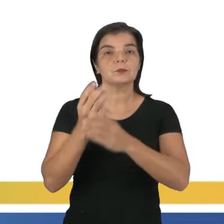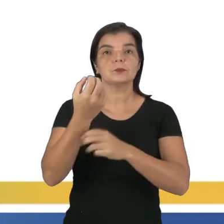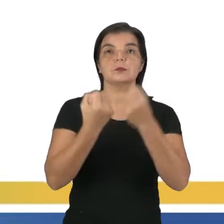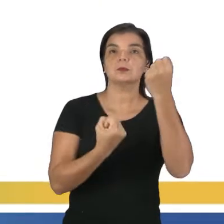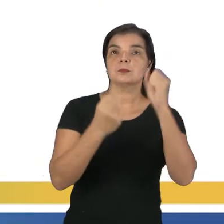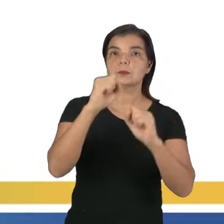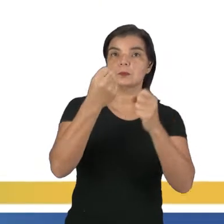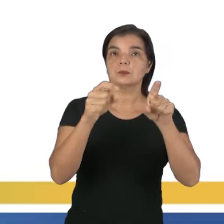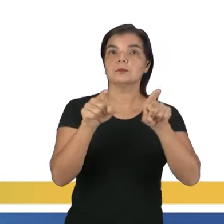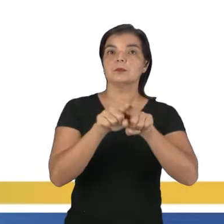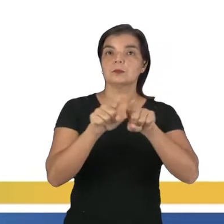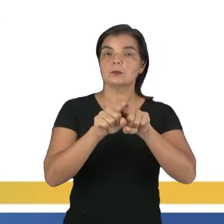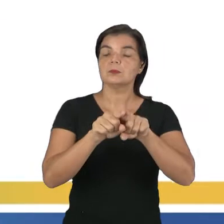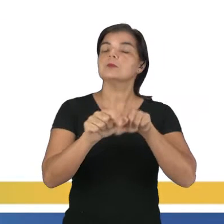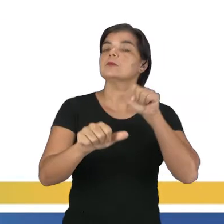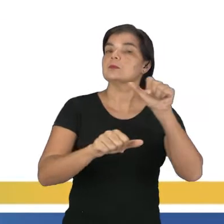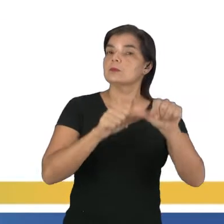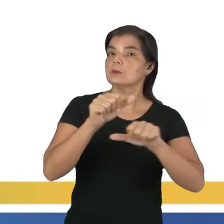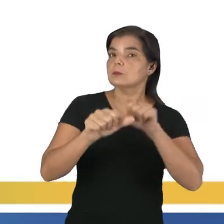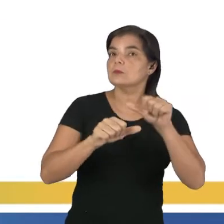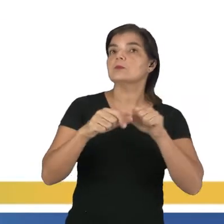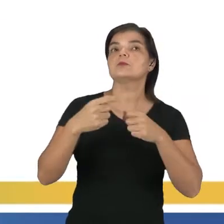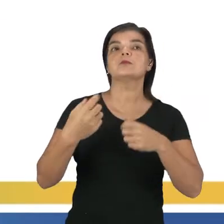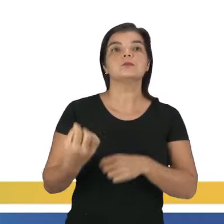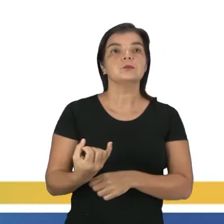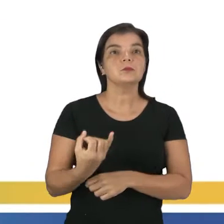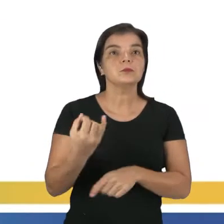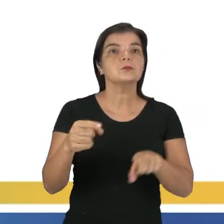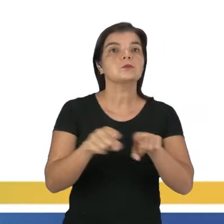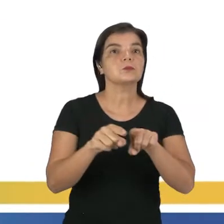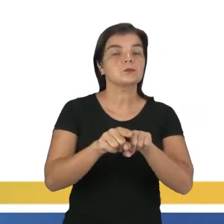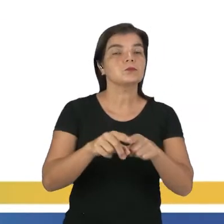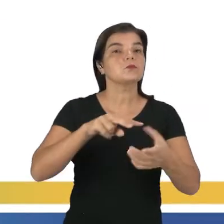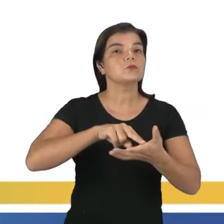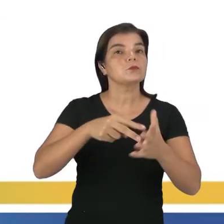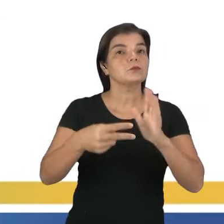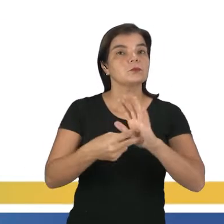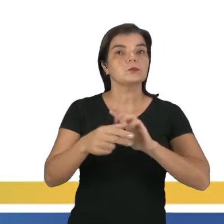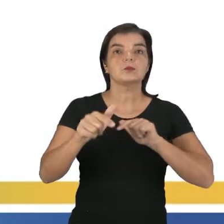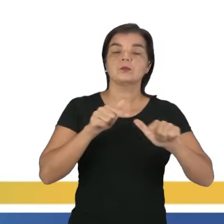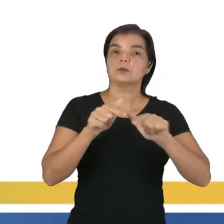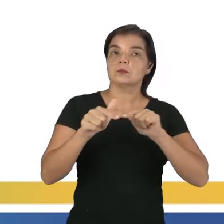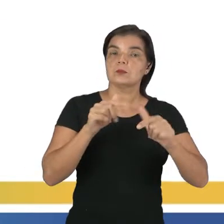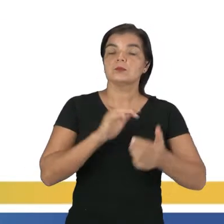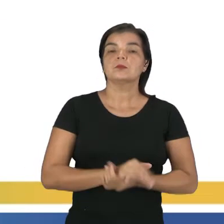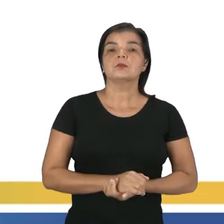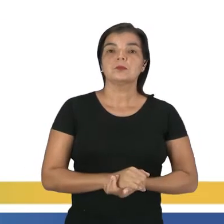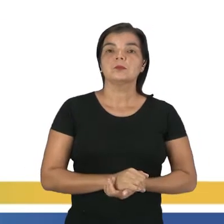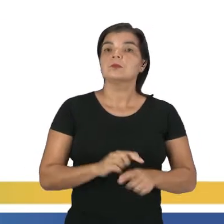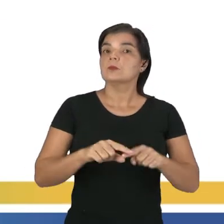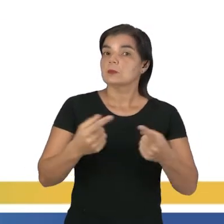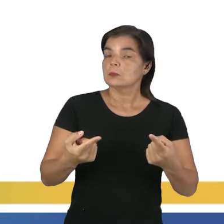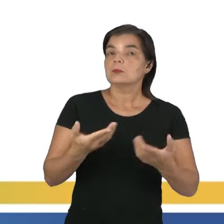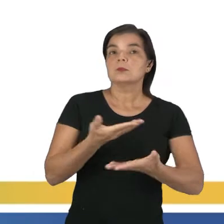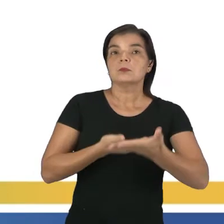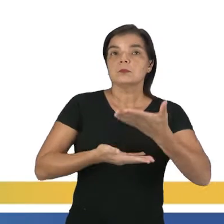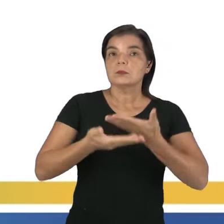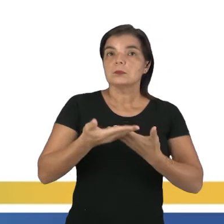pelo surgimento da indústria alteraram profundamente o sentido estabelecido para o trabalho e